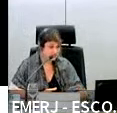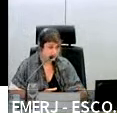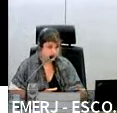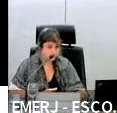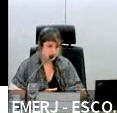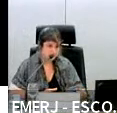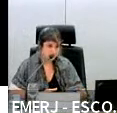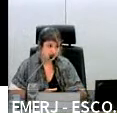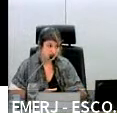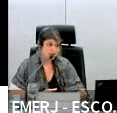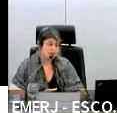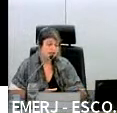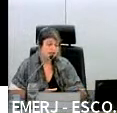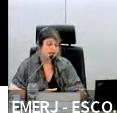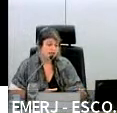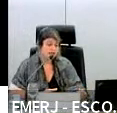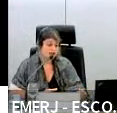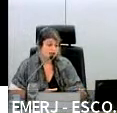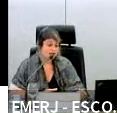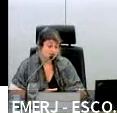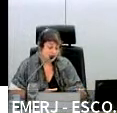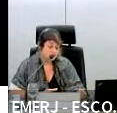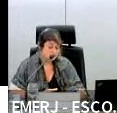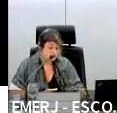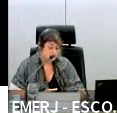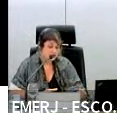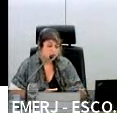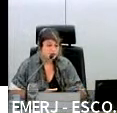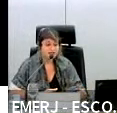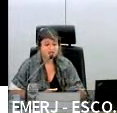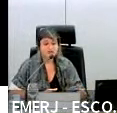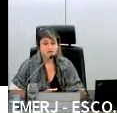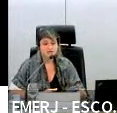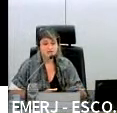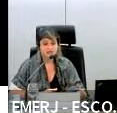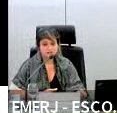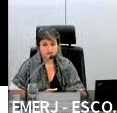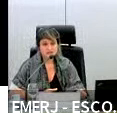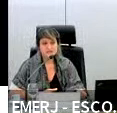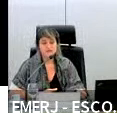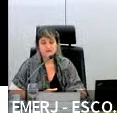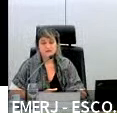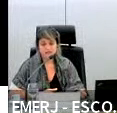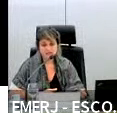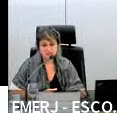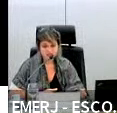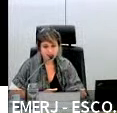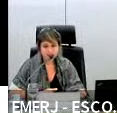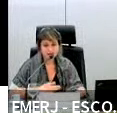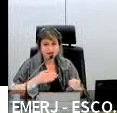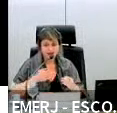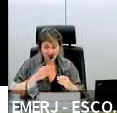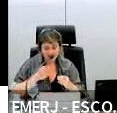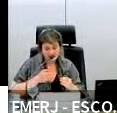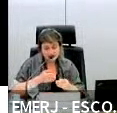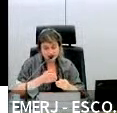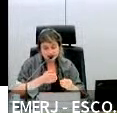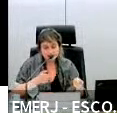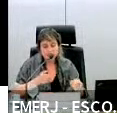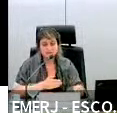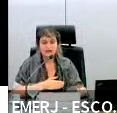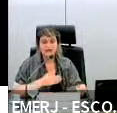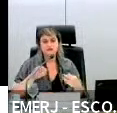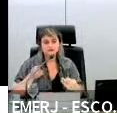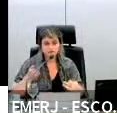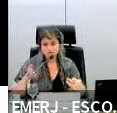comunidades religiosas também. Né? Eles falam que a comunidade religiosa, muitas vezes, é uma comunidade que é a linha